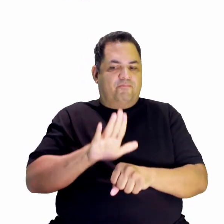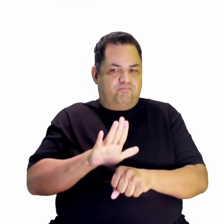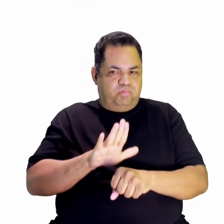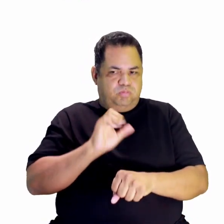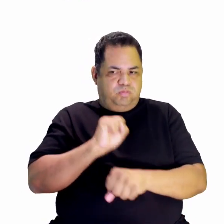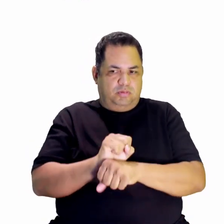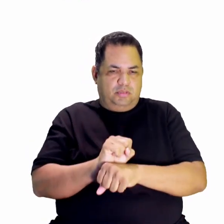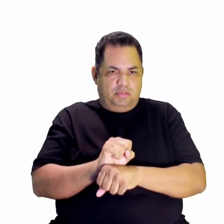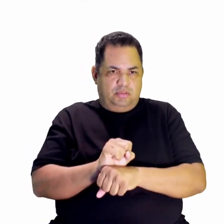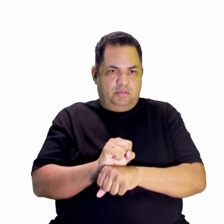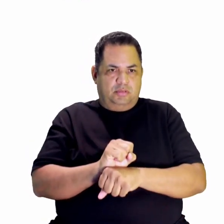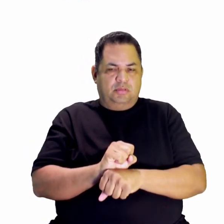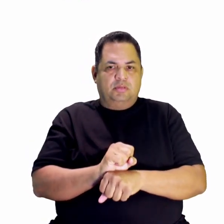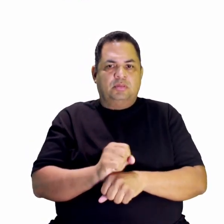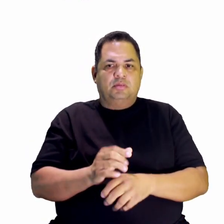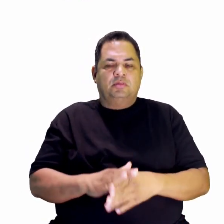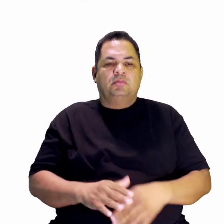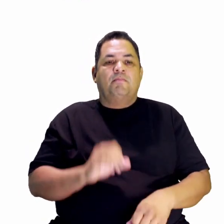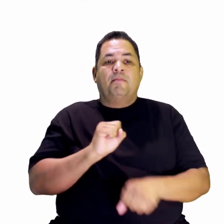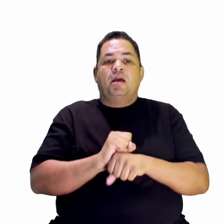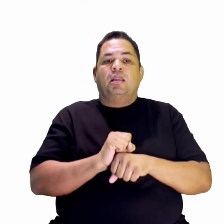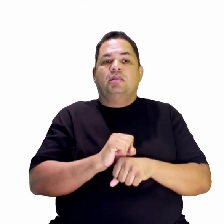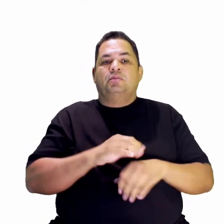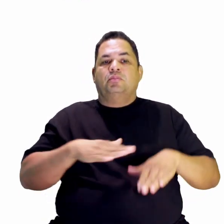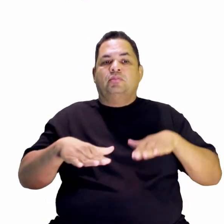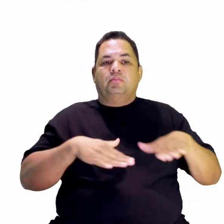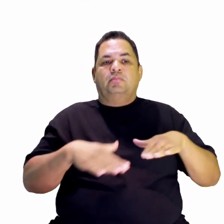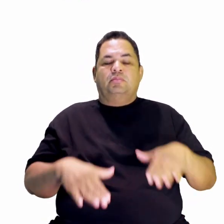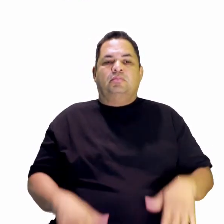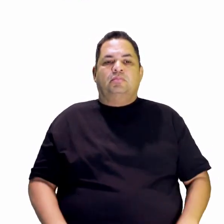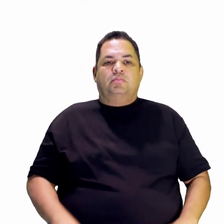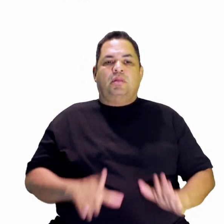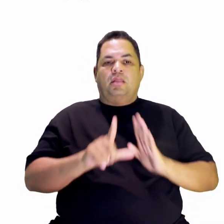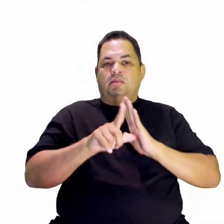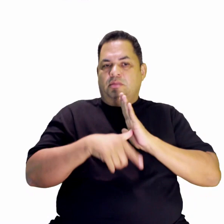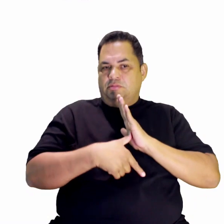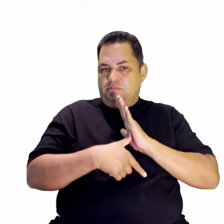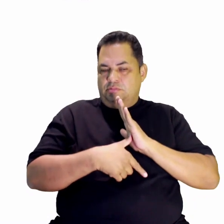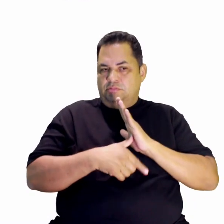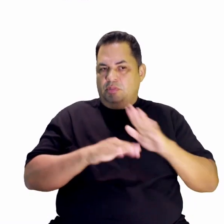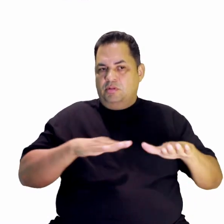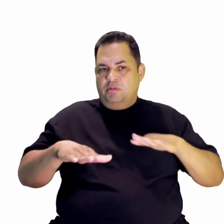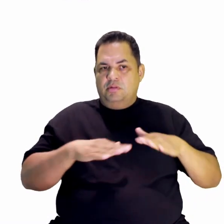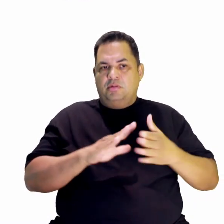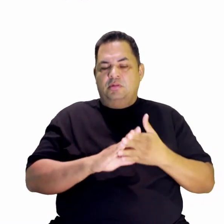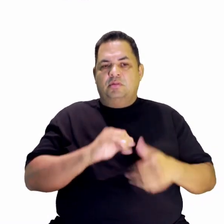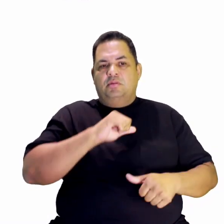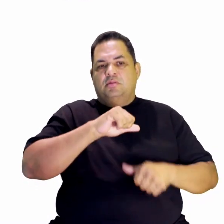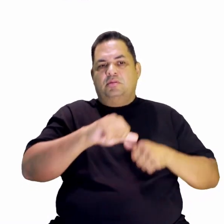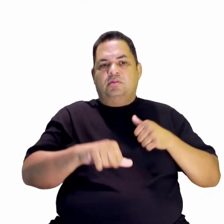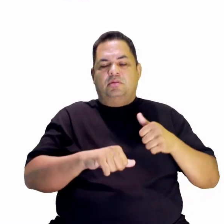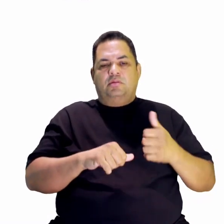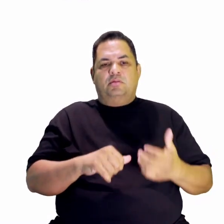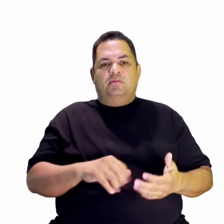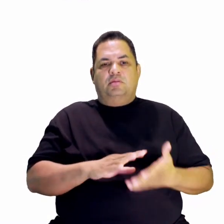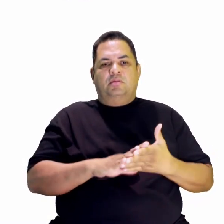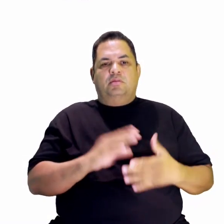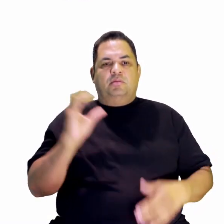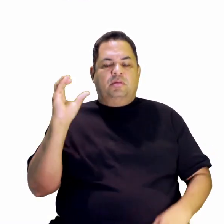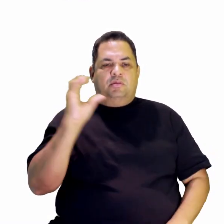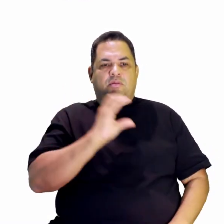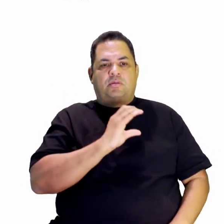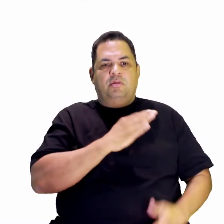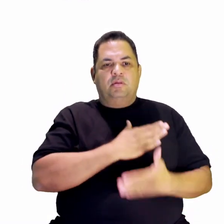uma força agora de retardando o movimento. Nós temos aqui, tem que transformar de novo, a velocidade, que ele,